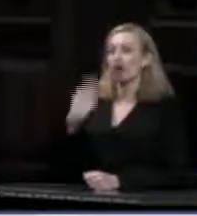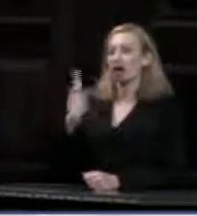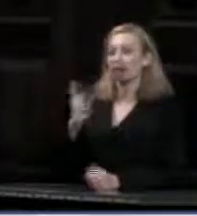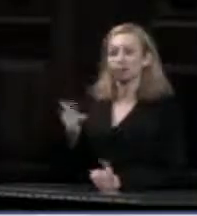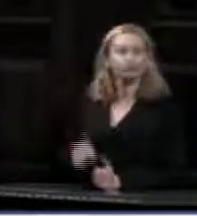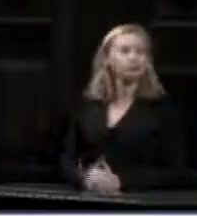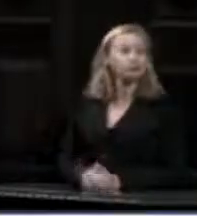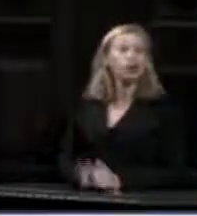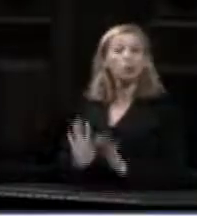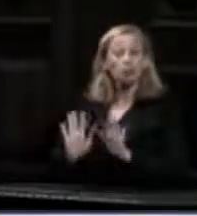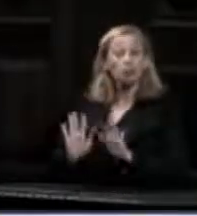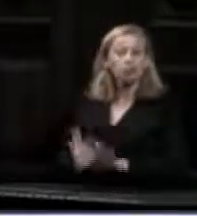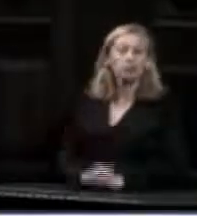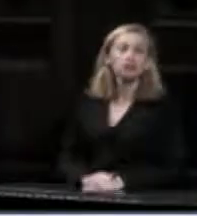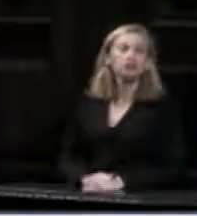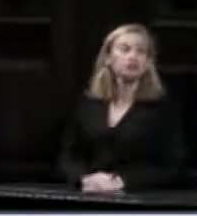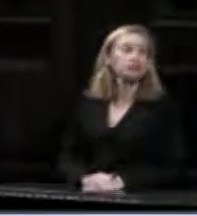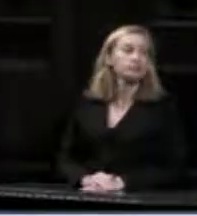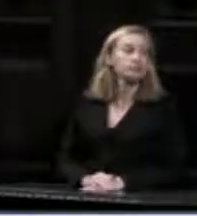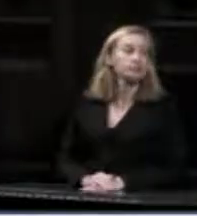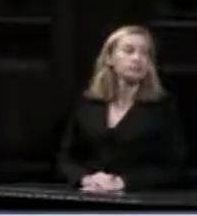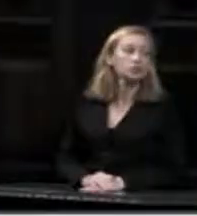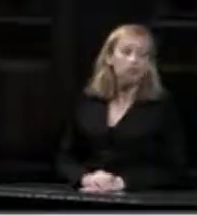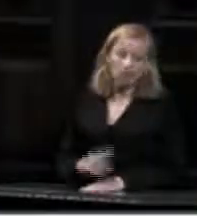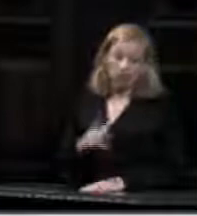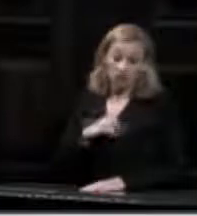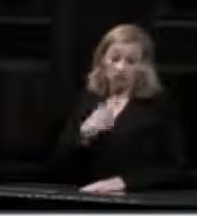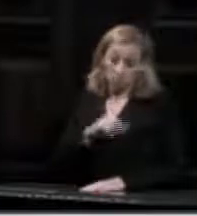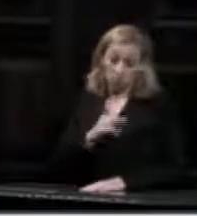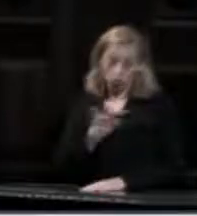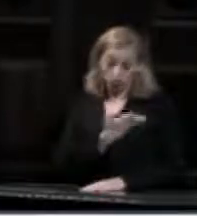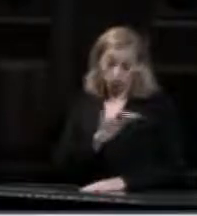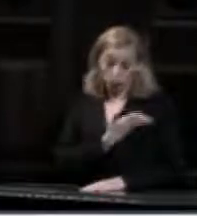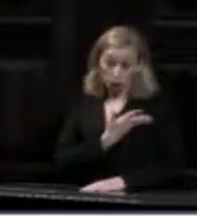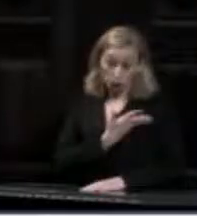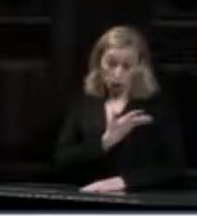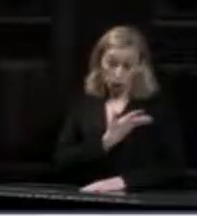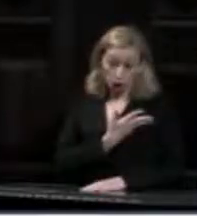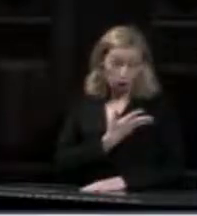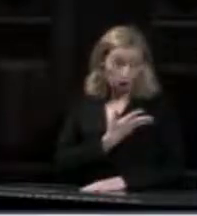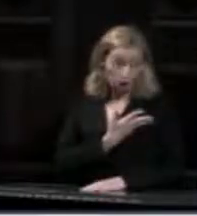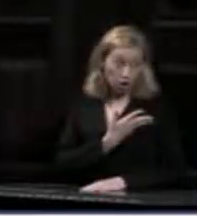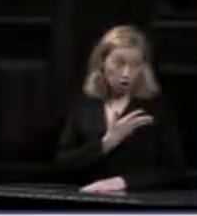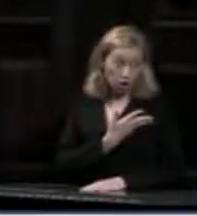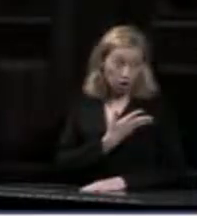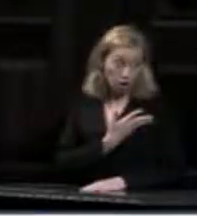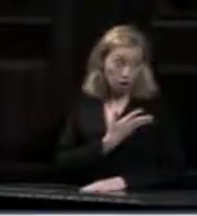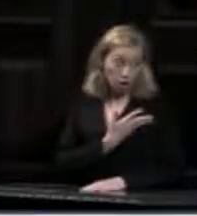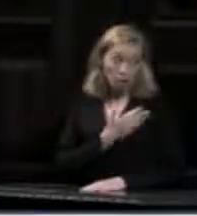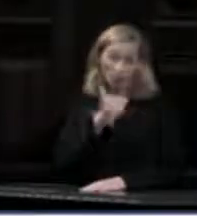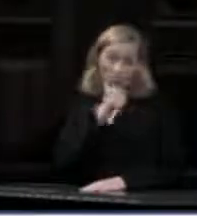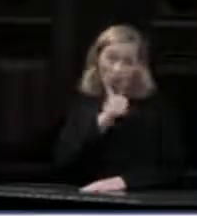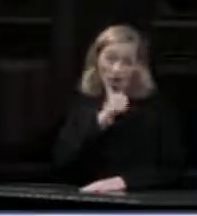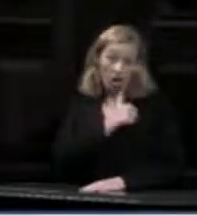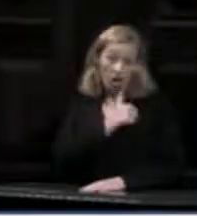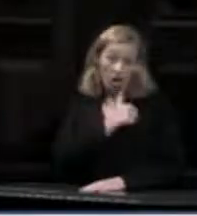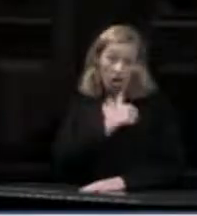mas tem uma colher da sua do gênero feminino